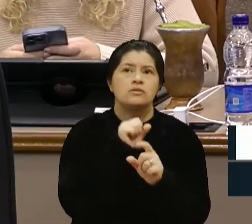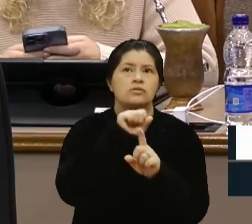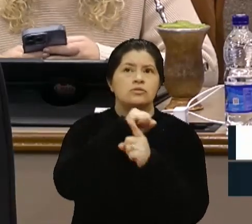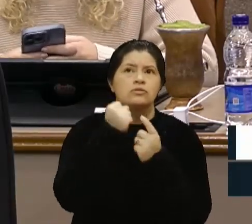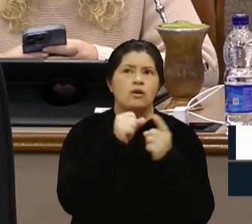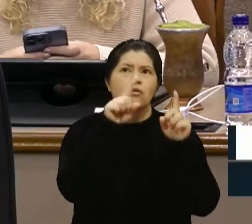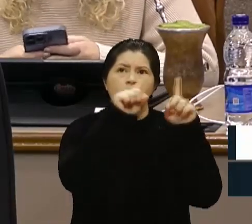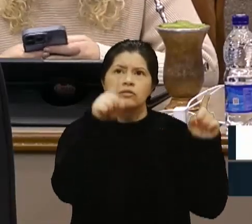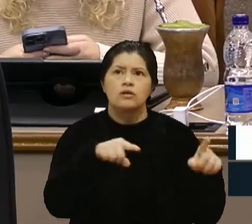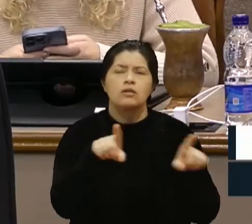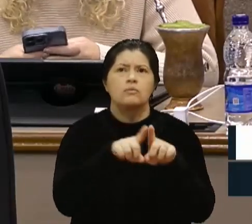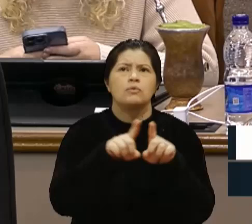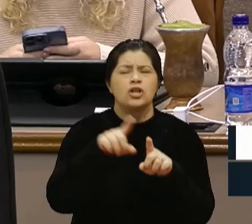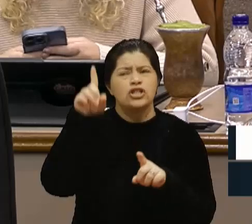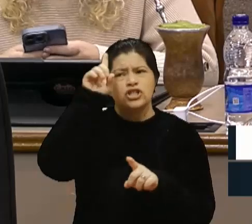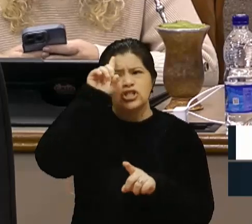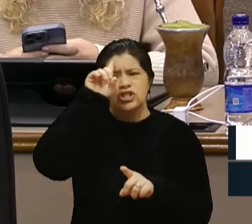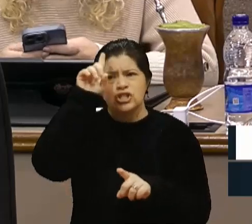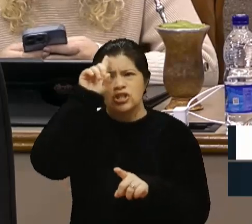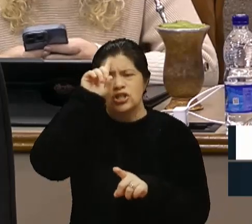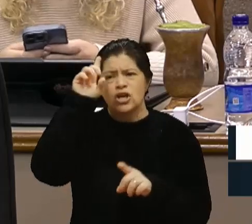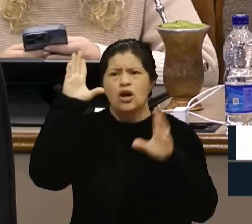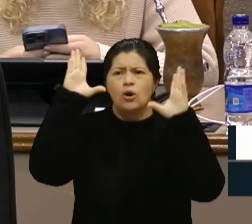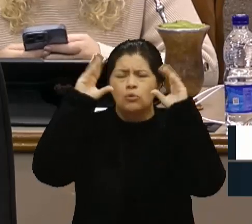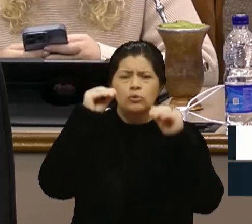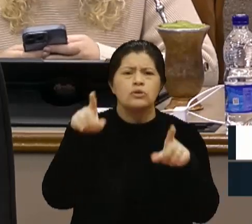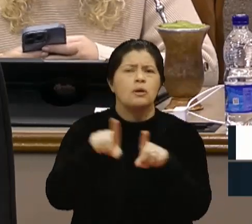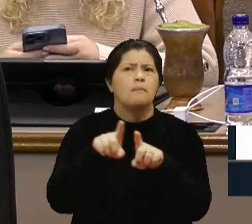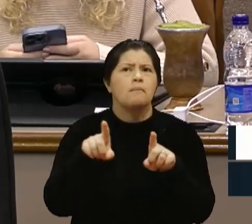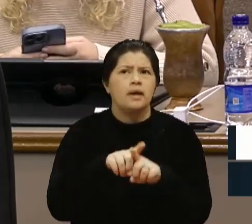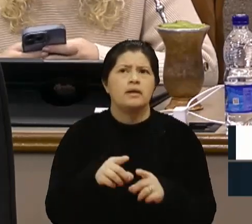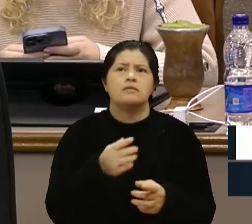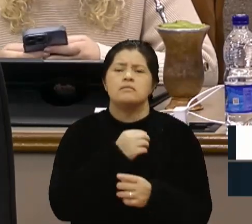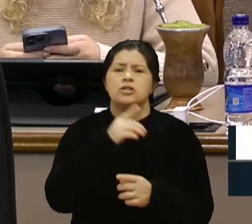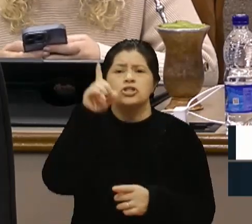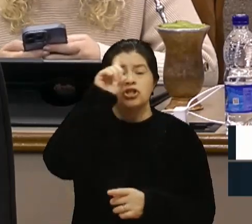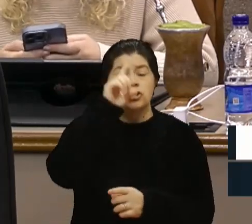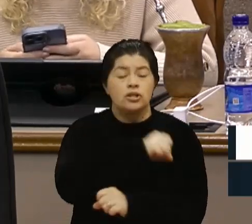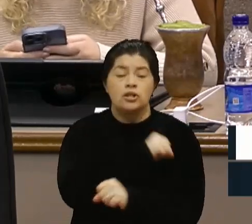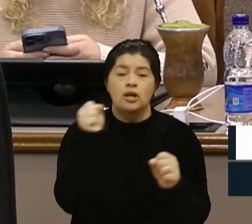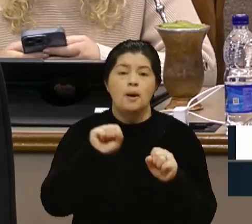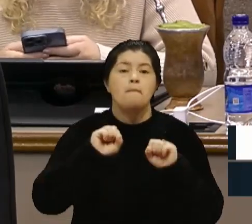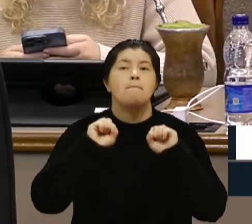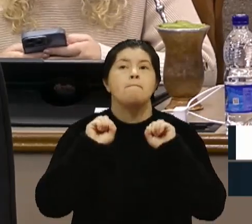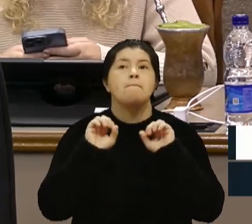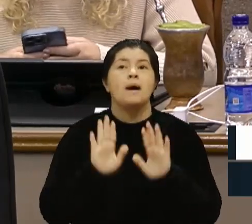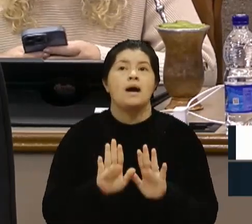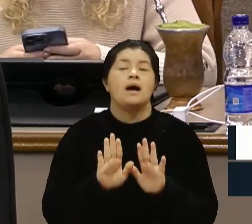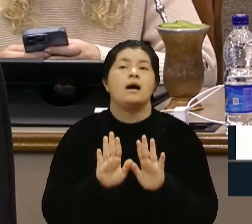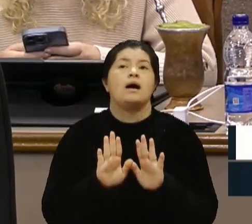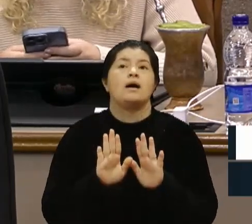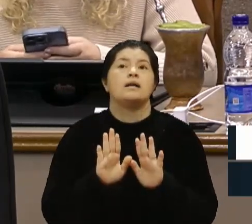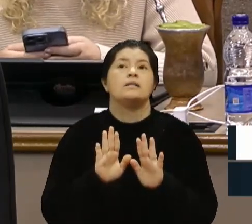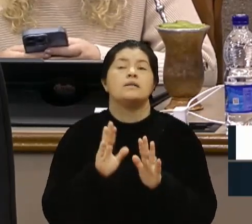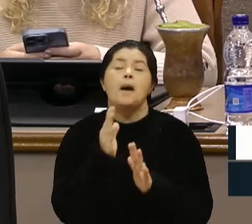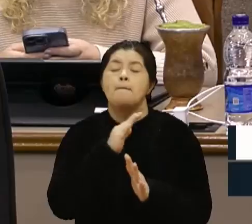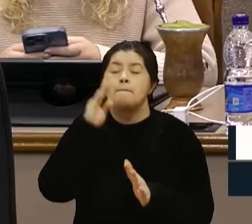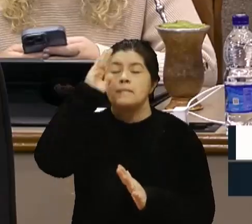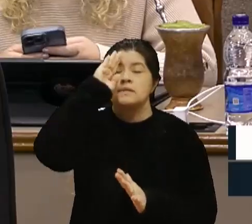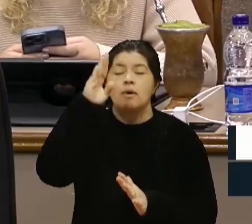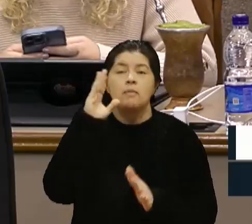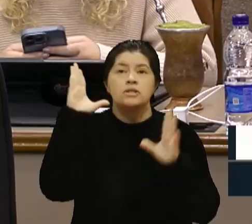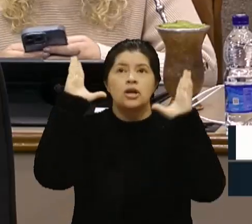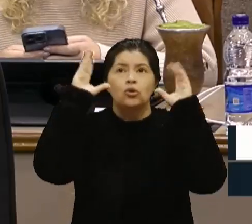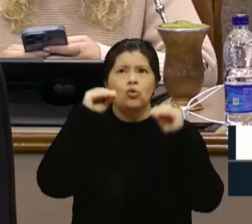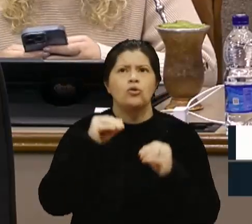que diuturnamente tem feito esse serviço, seja durante o dia, mas principalmente durante a noite, que nós estamos